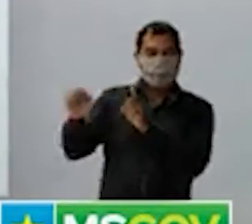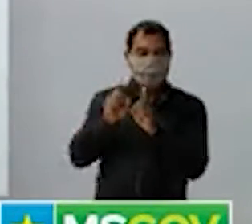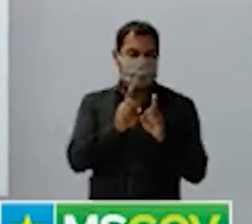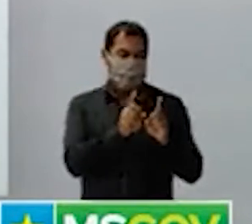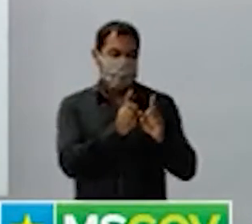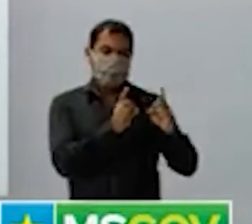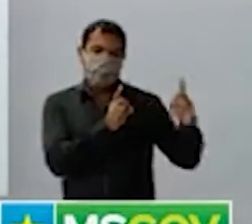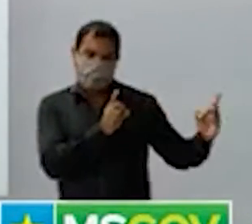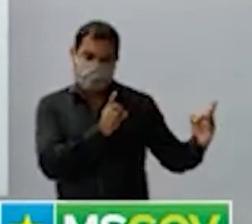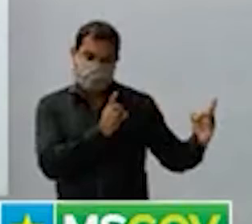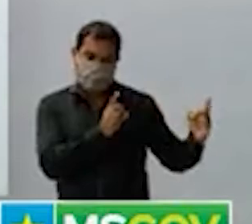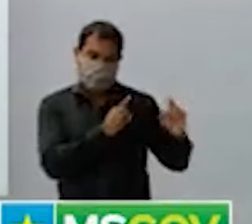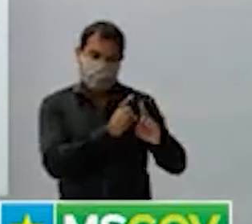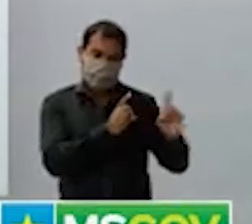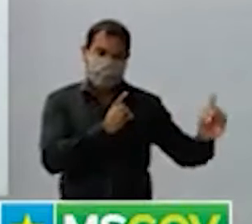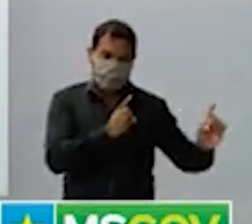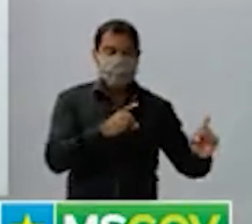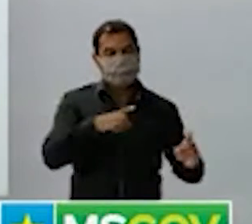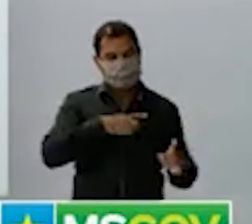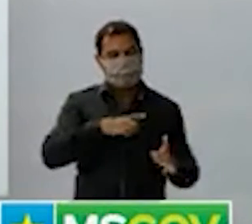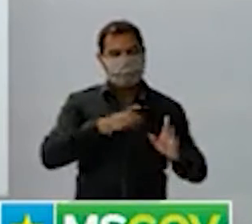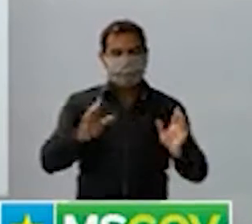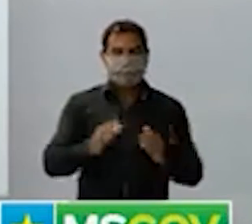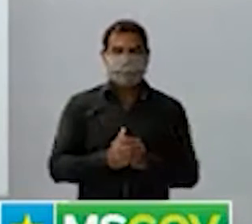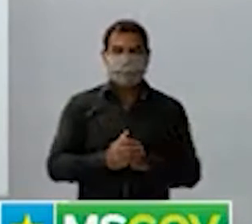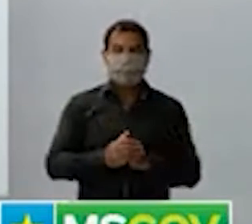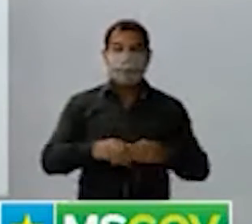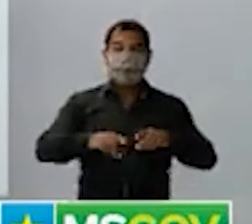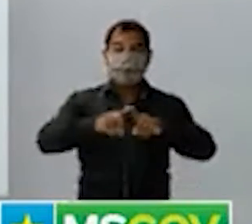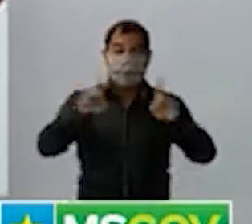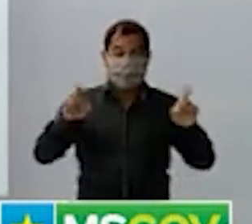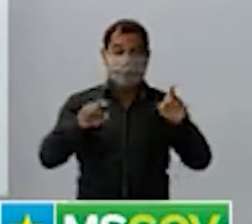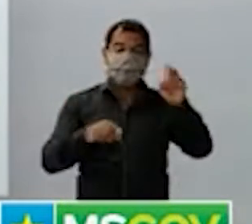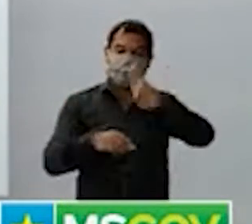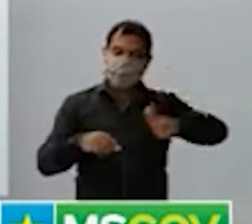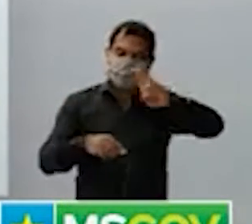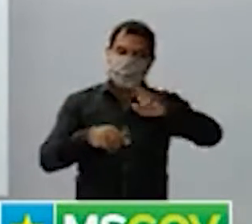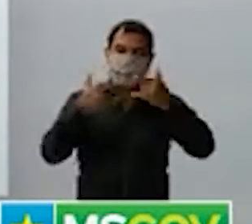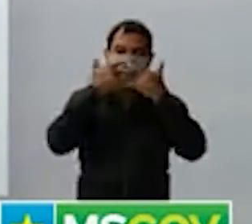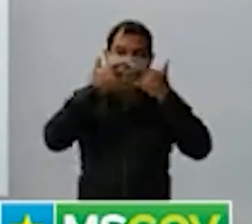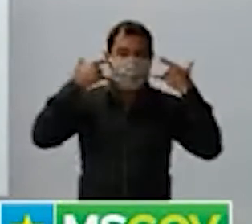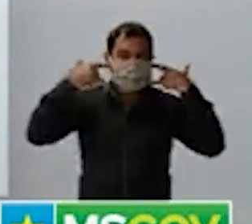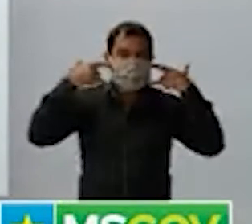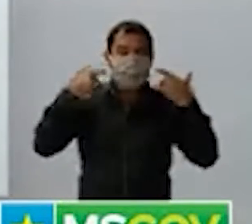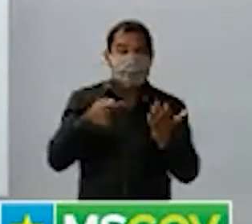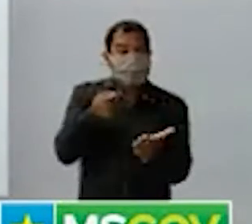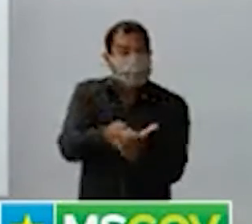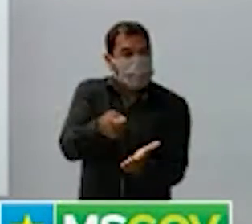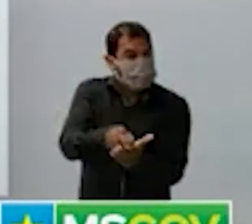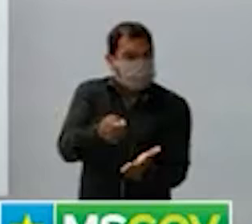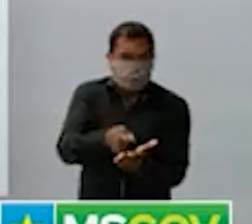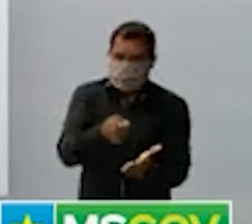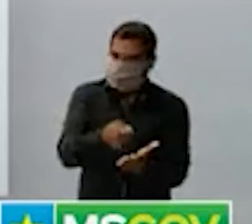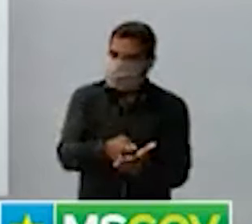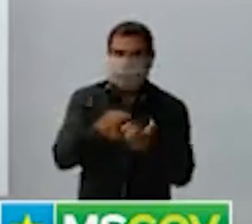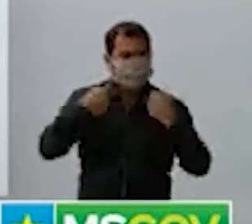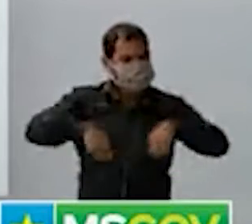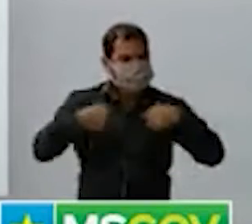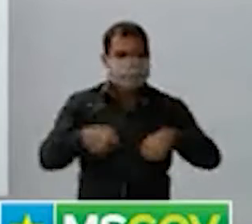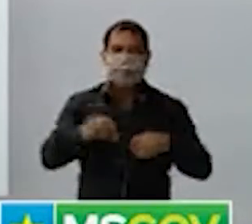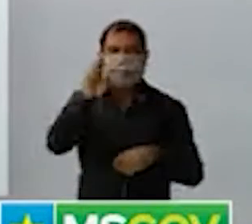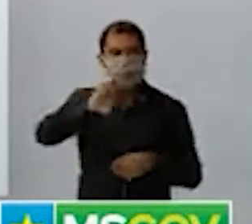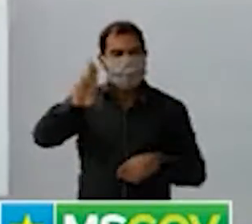é segura de quem está ao meu lado mas a o uso da máscara uma obrigatoriedade deve ser